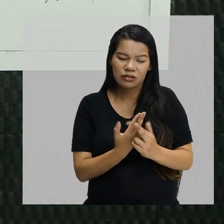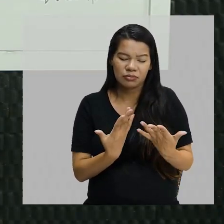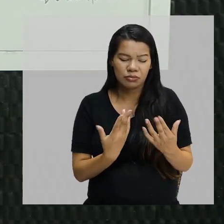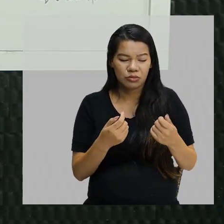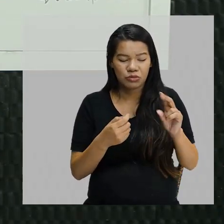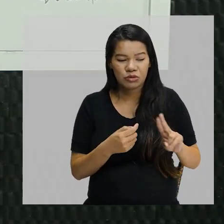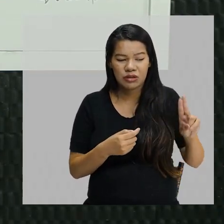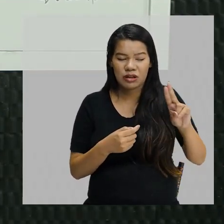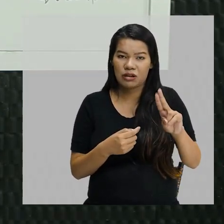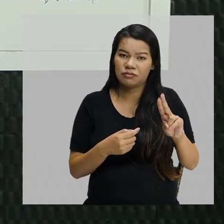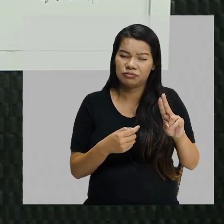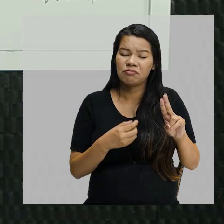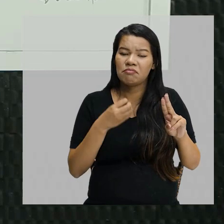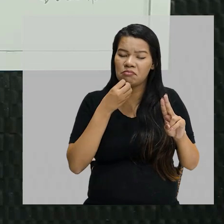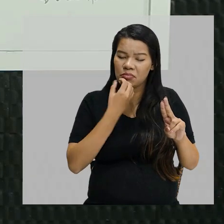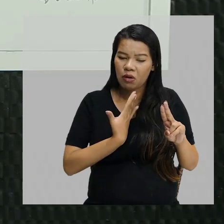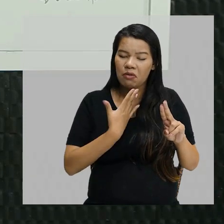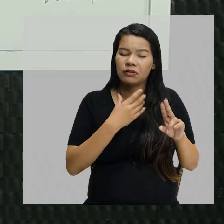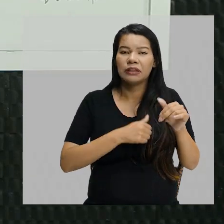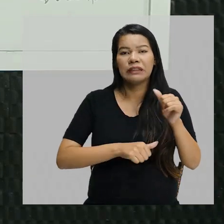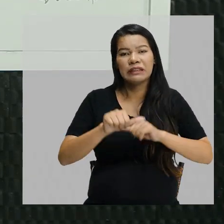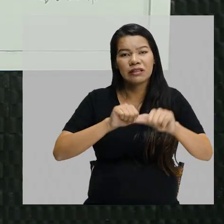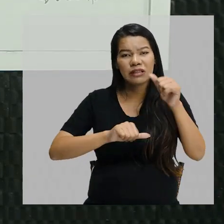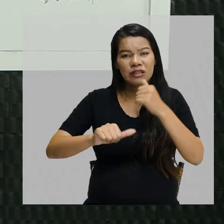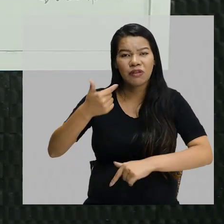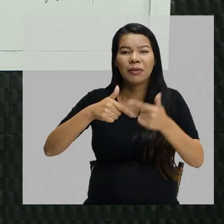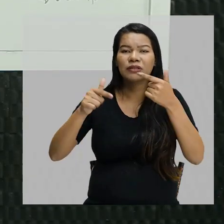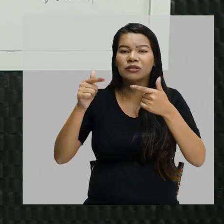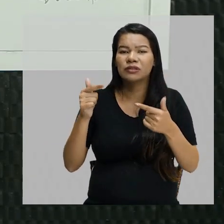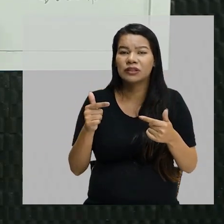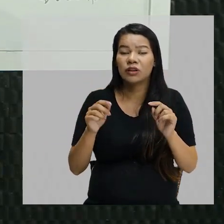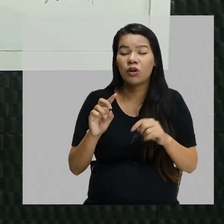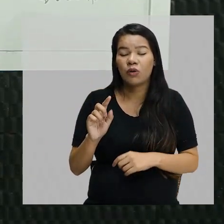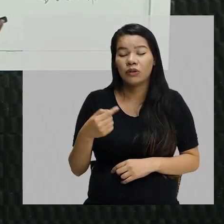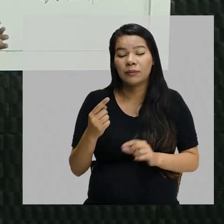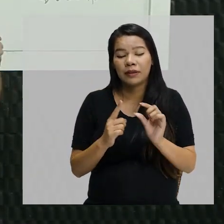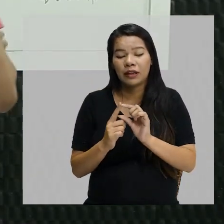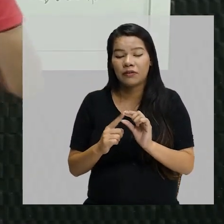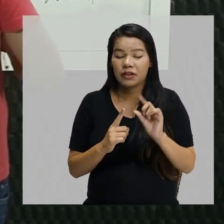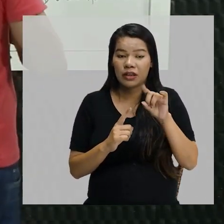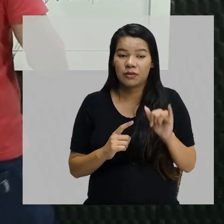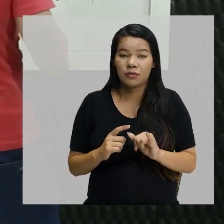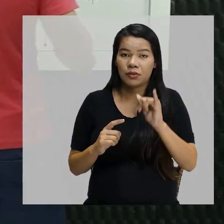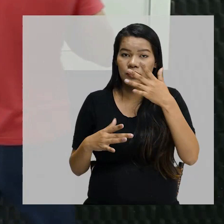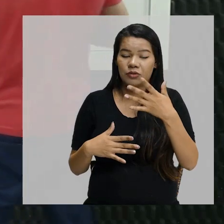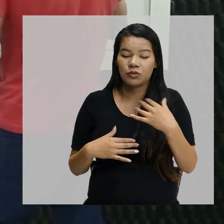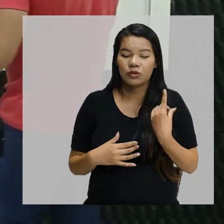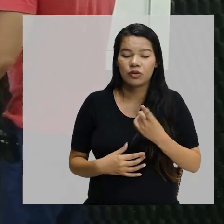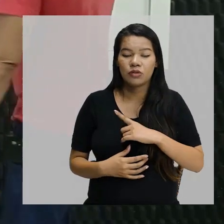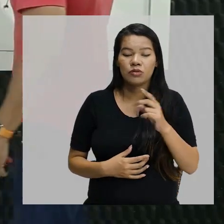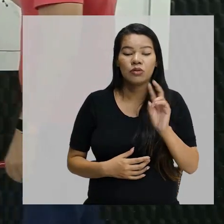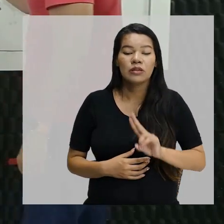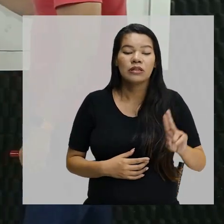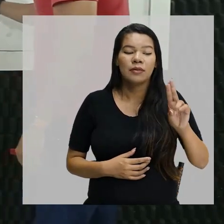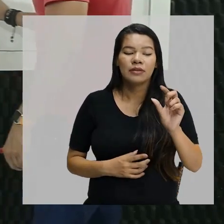uma maneira produtiva transformadora vou usar uma outra palavra para vocês que é muito importante geralmente quando a gente fala nessa palavra transformação